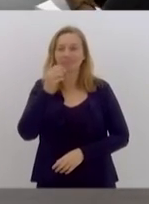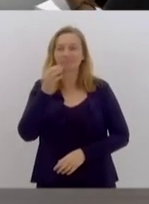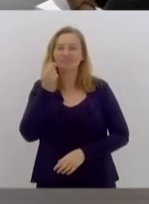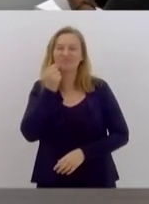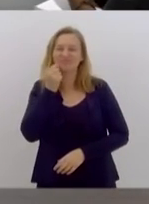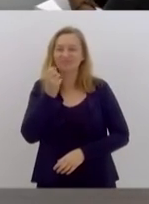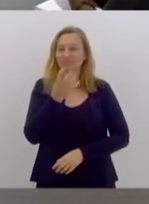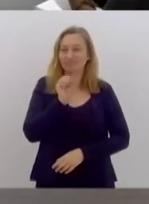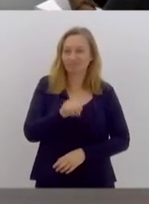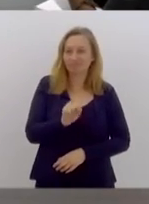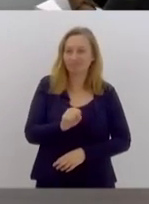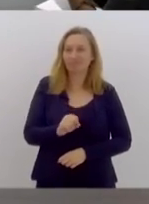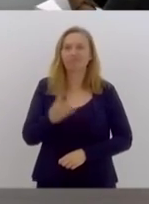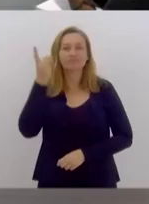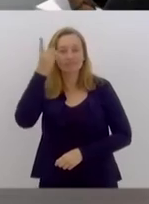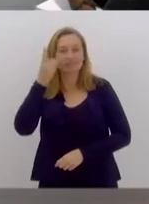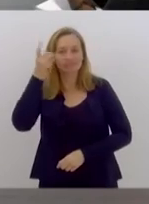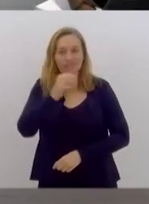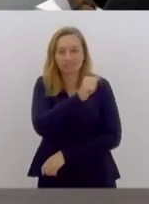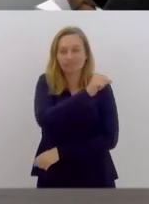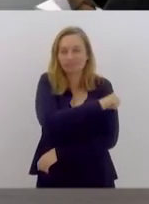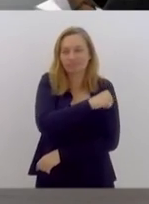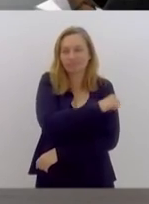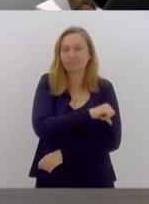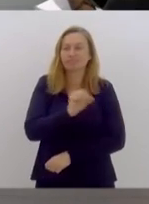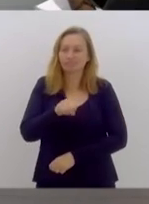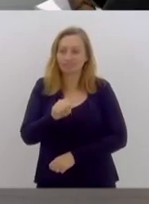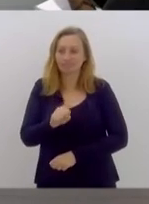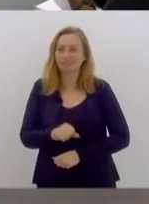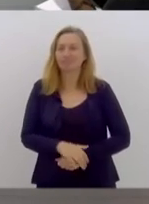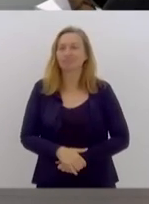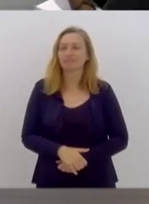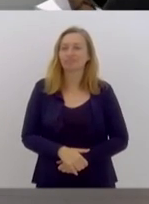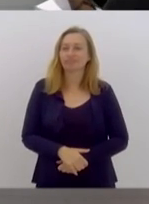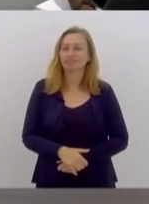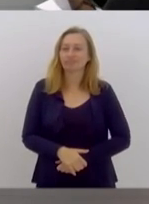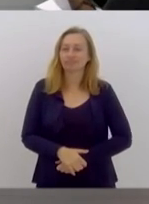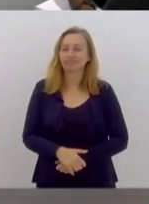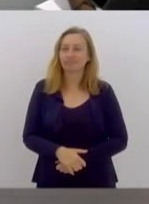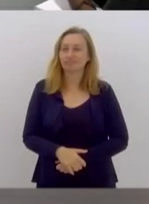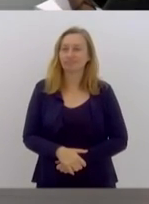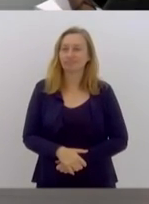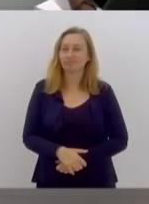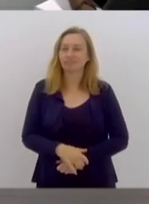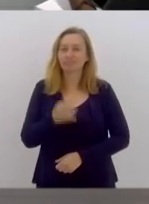favorável Deputado enfermeira Rejane Eu também voto favorável